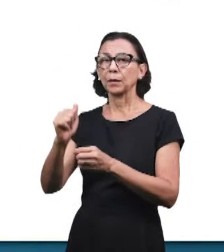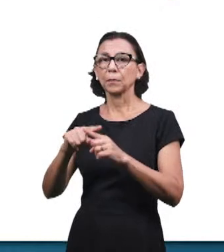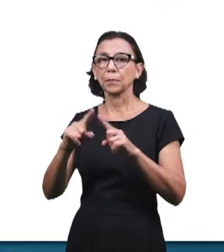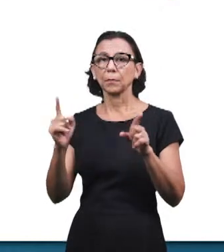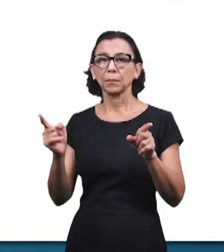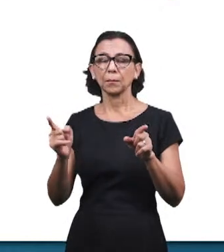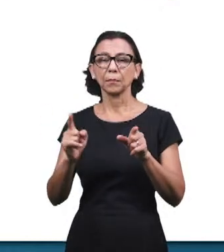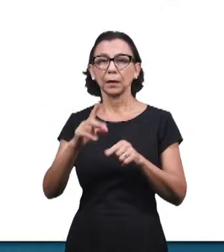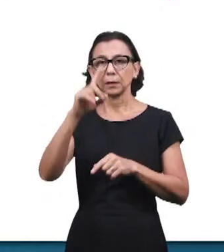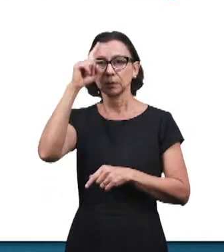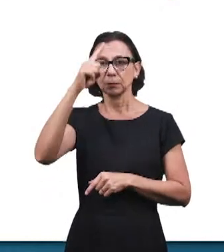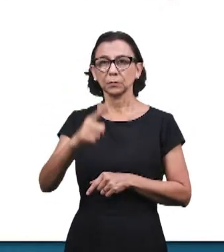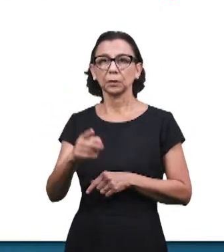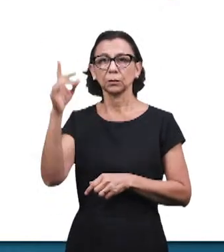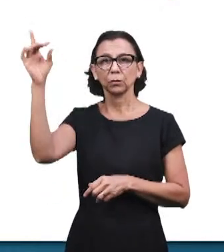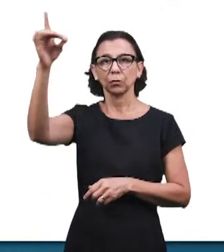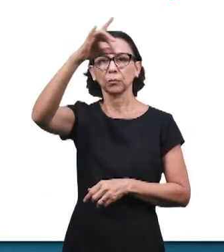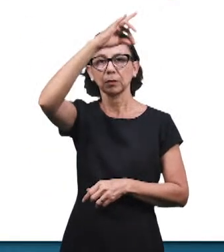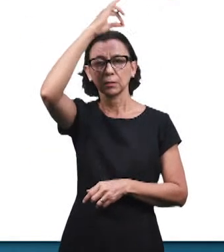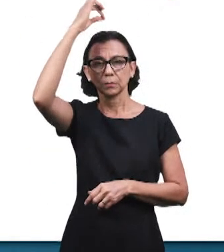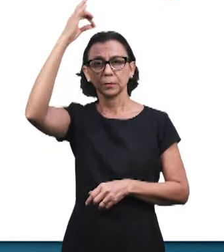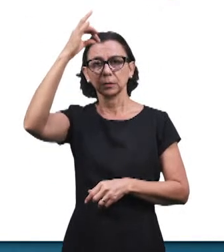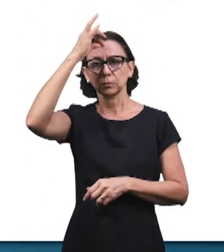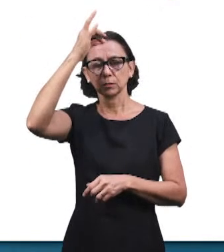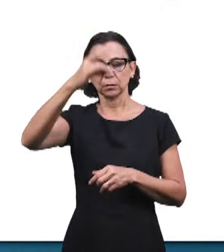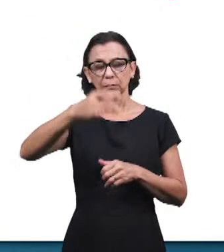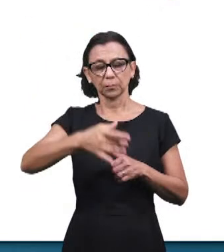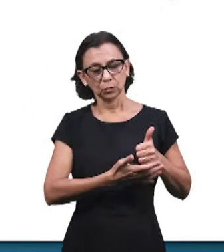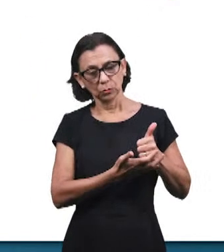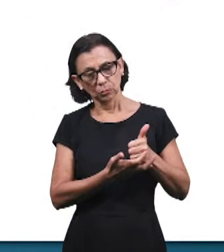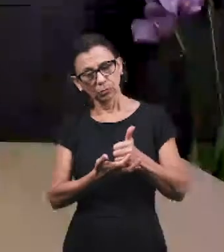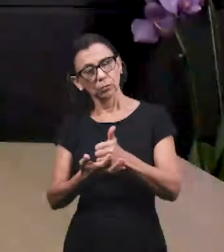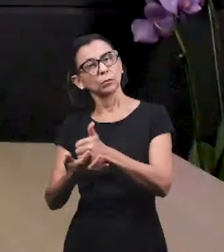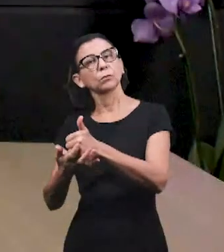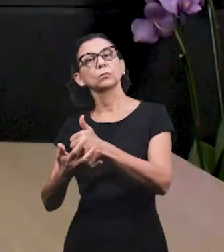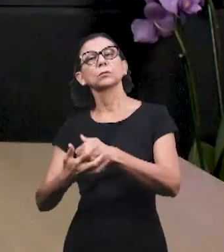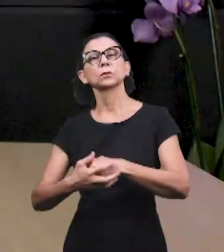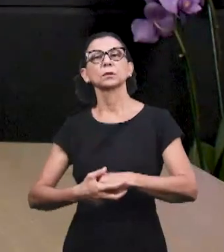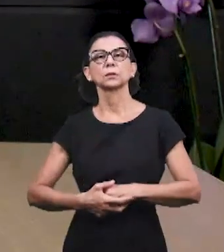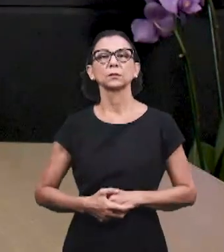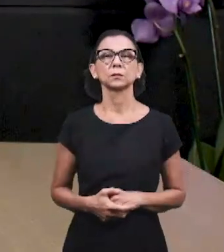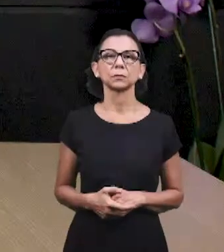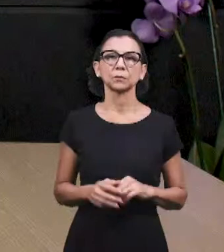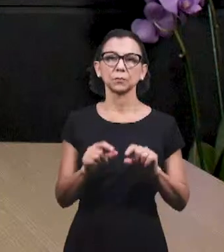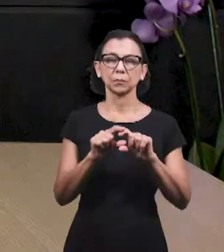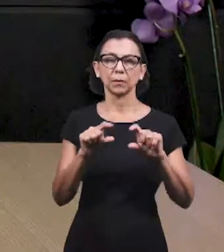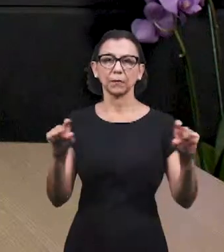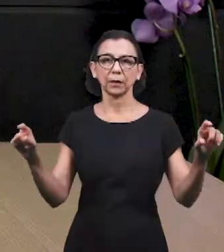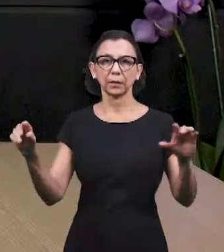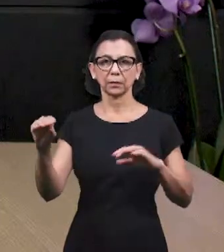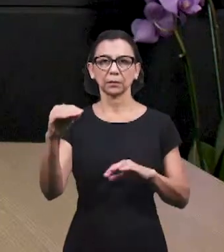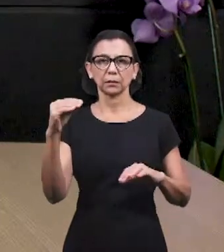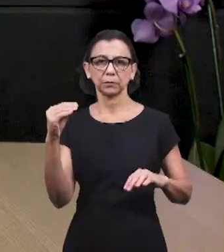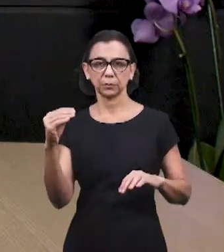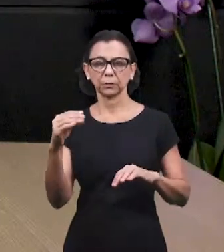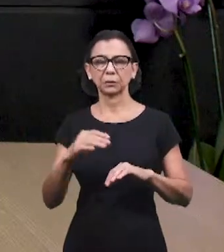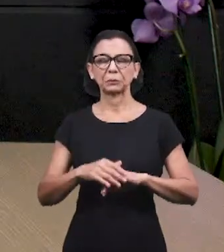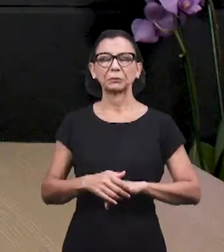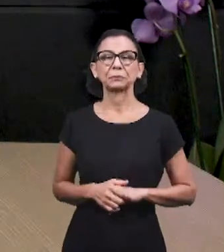o Espírito Santo para nos conduzir. Foi uma frase que a nossa irmã enviou para a nossa